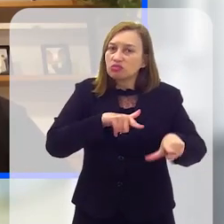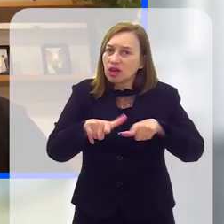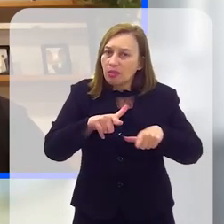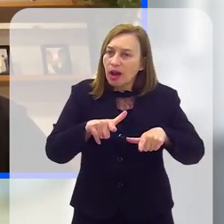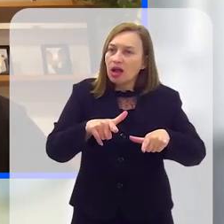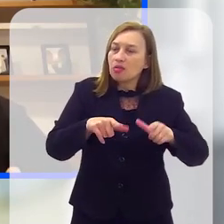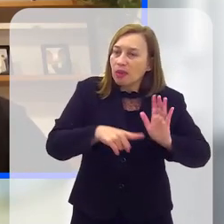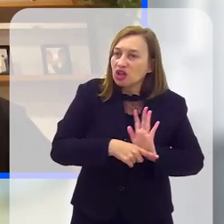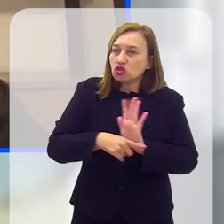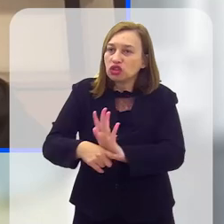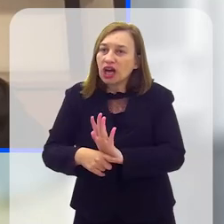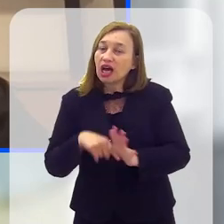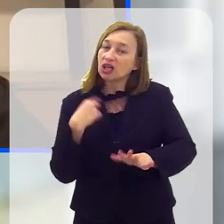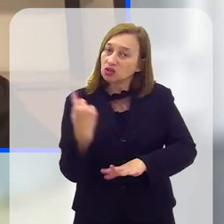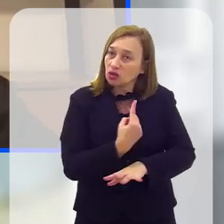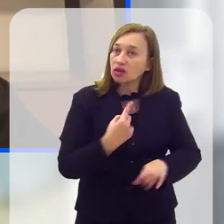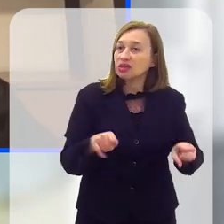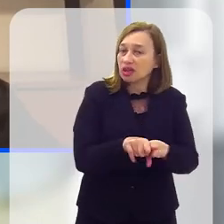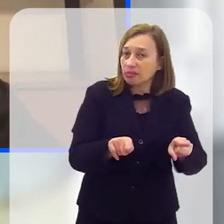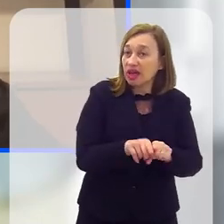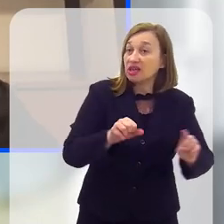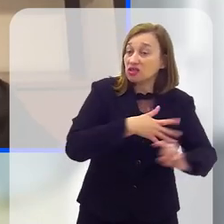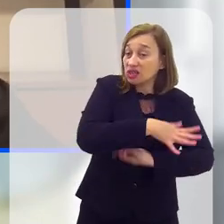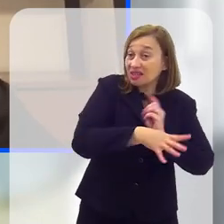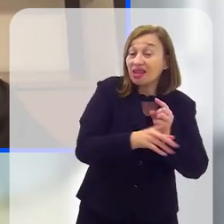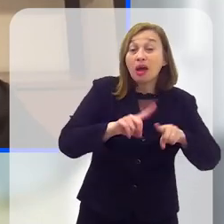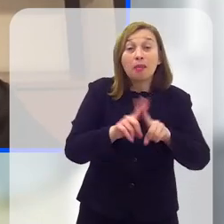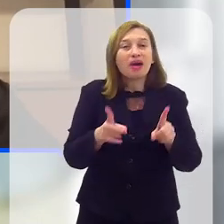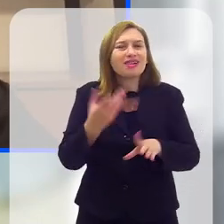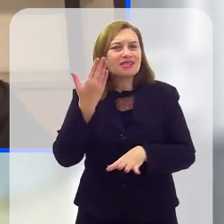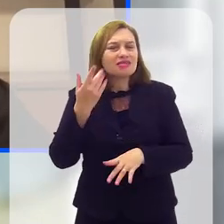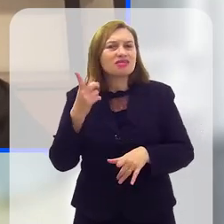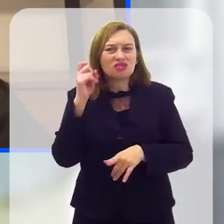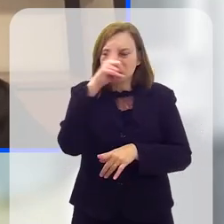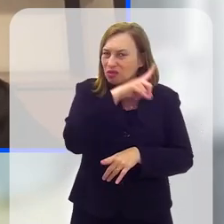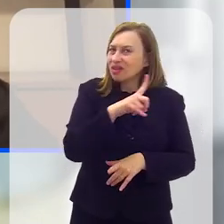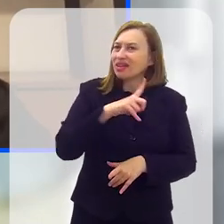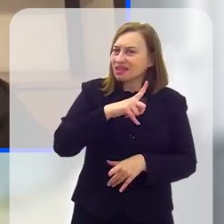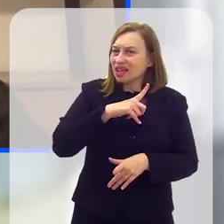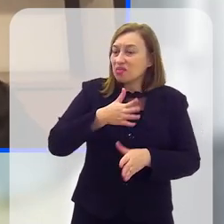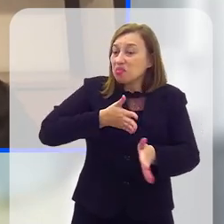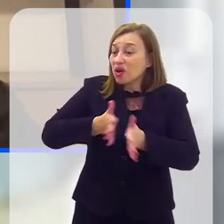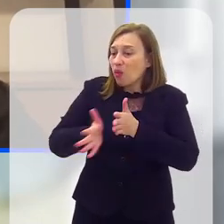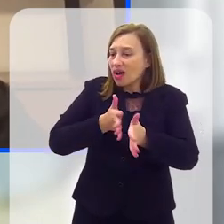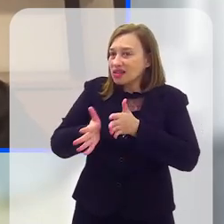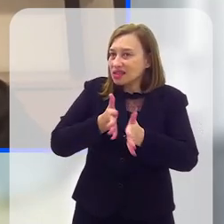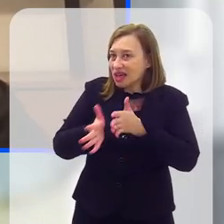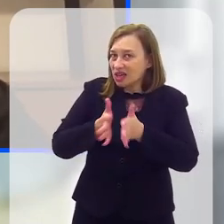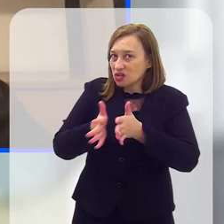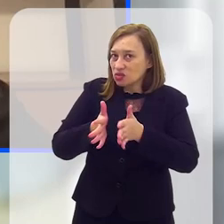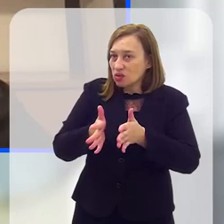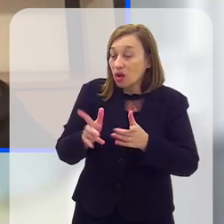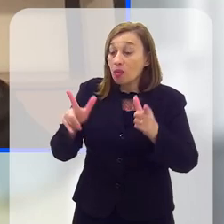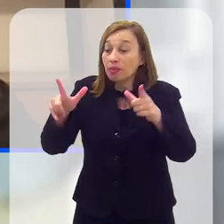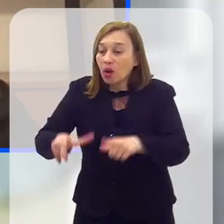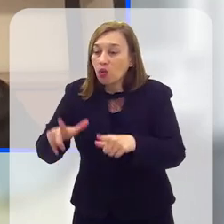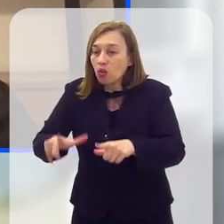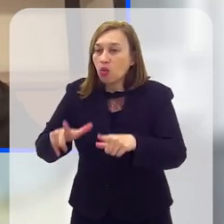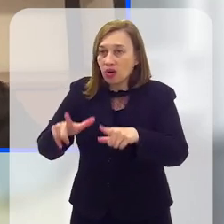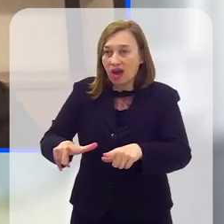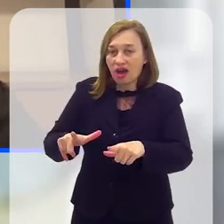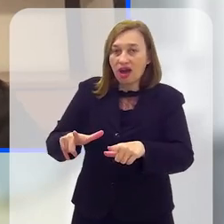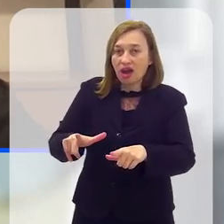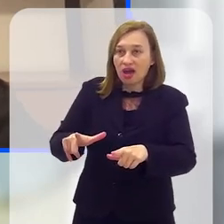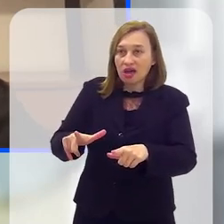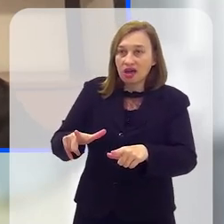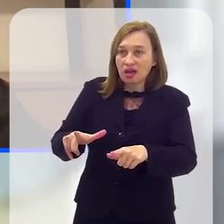tanto para a gente quanto para a população. Mas a gente entende que é uma dificuldade muito grande, porque o acesso para essa coleta é muito complexo, é muito